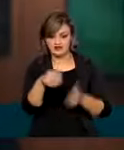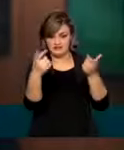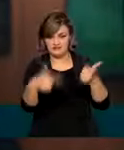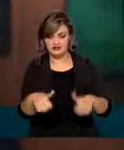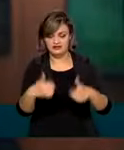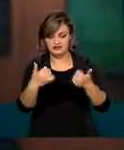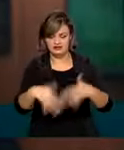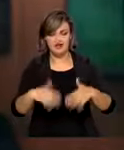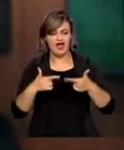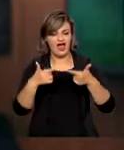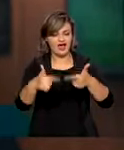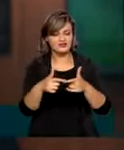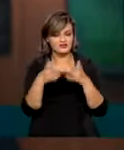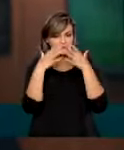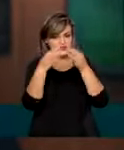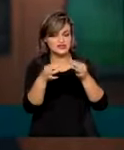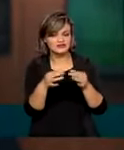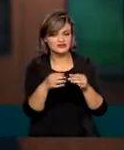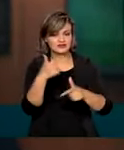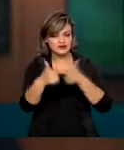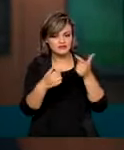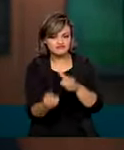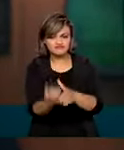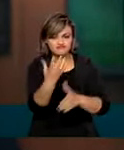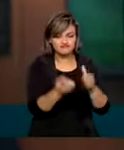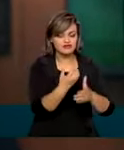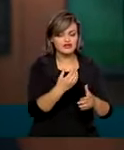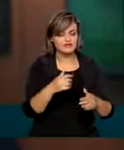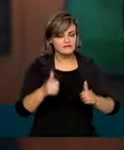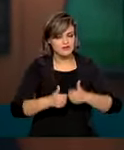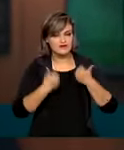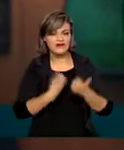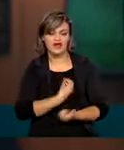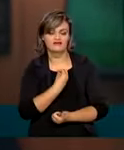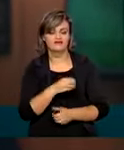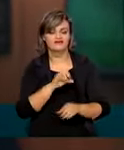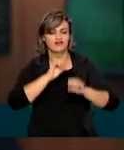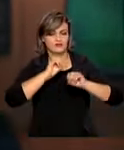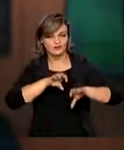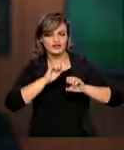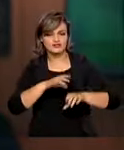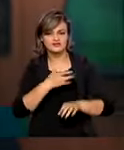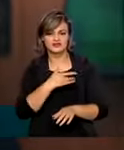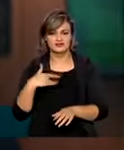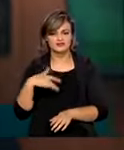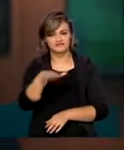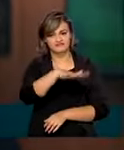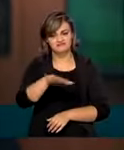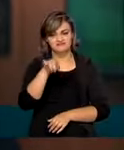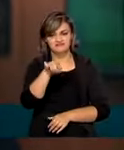a geração de empregos e promoção da melhoria da dignidade, da educação e da saúde da população da região.